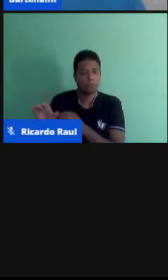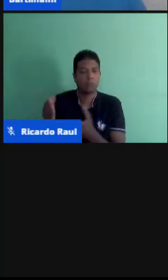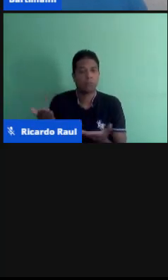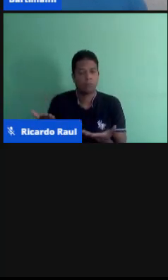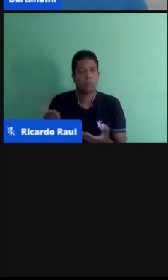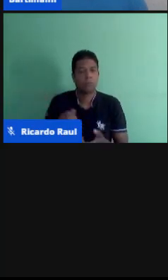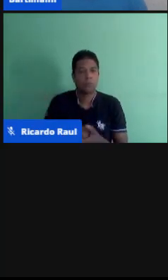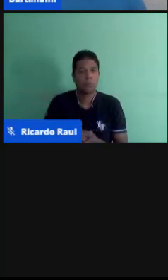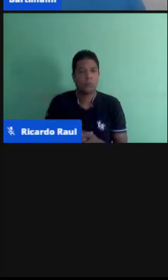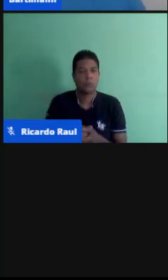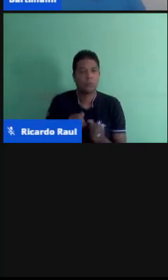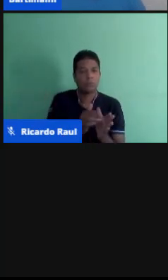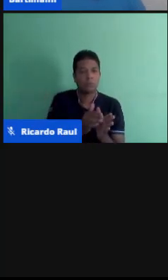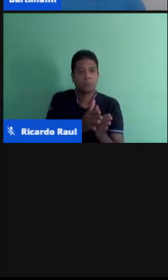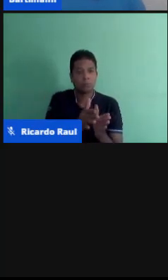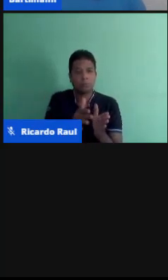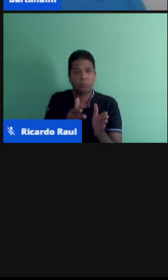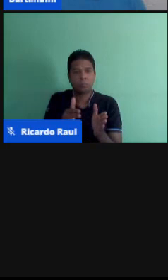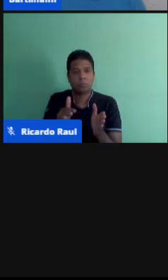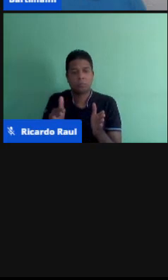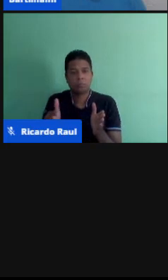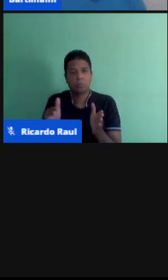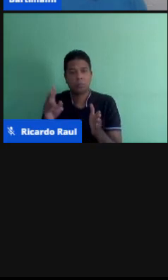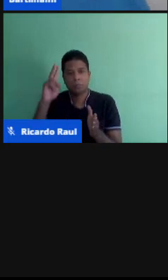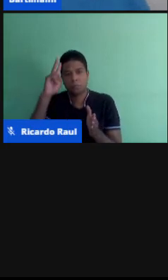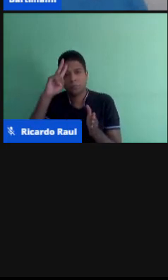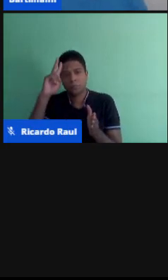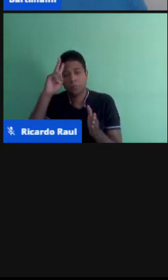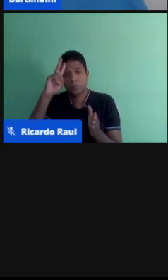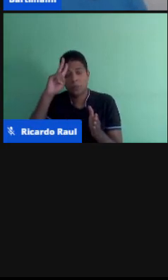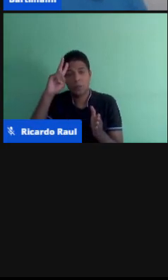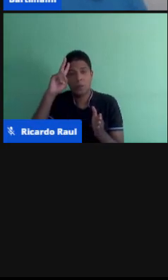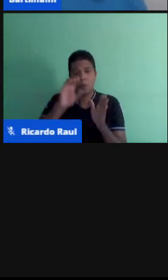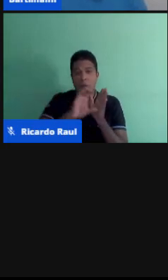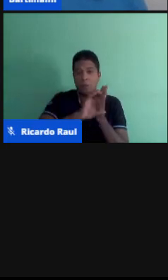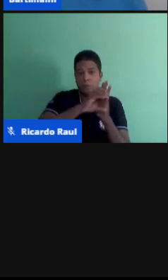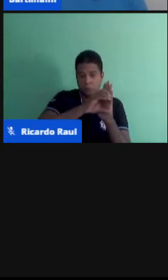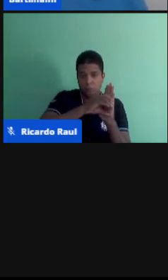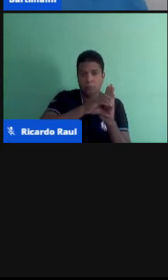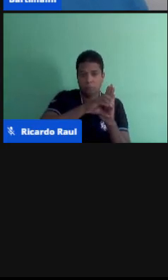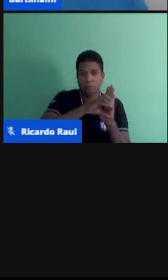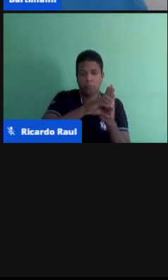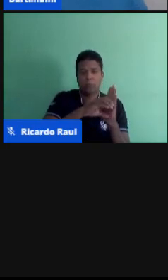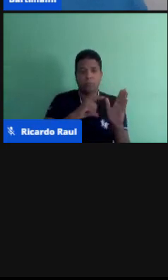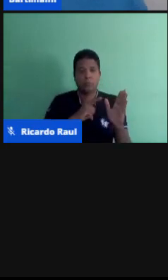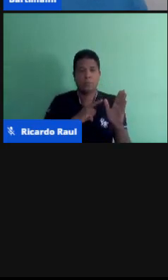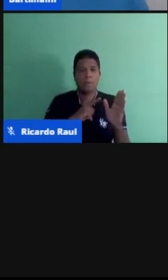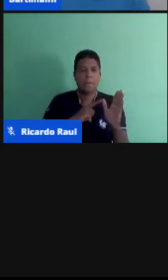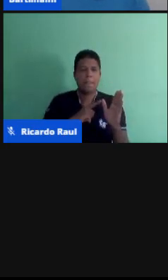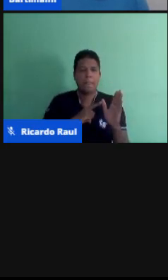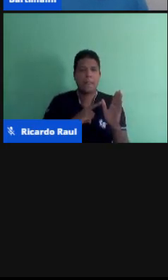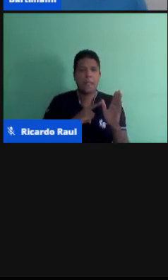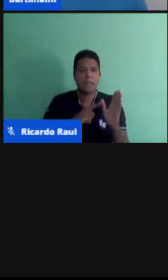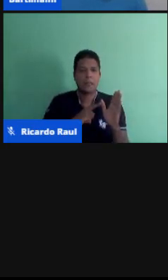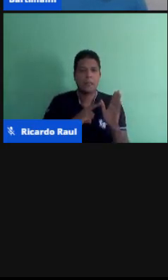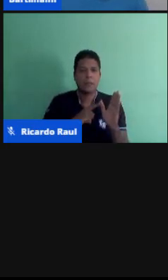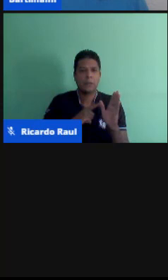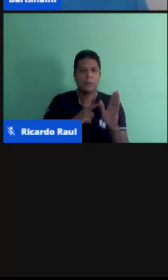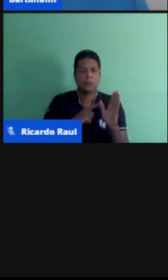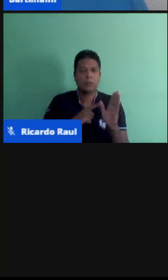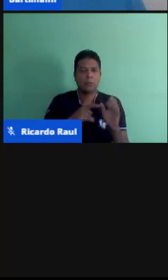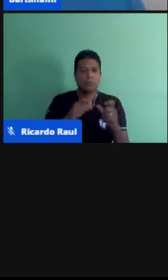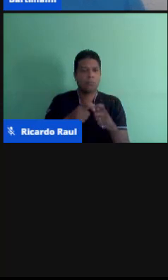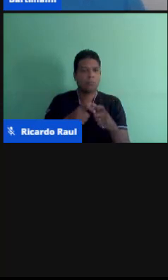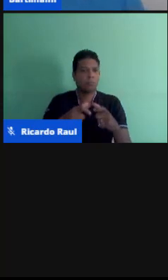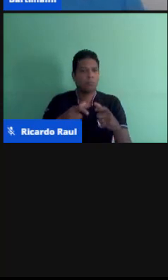momentos ou desses períodos históricos do pensamento geográfico, o conceito de paisagem ele tem dimensões teóricas